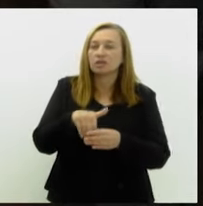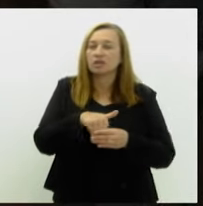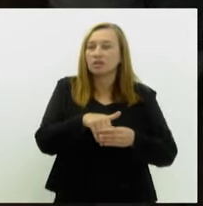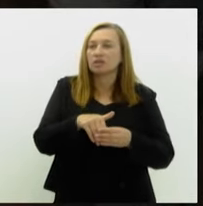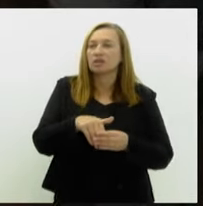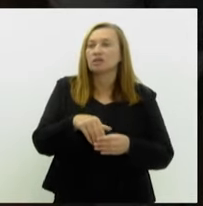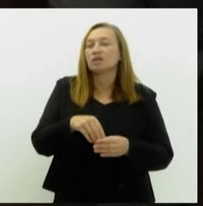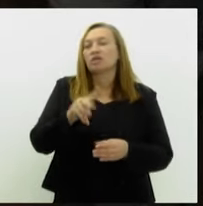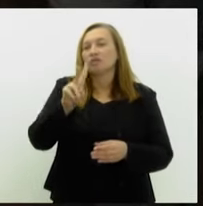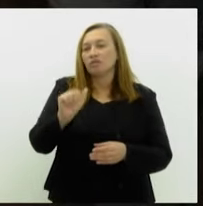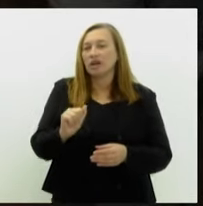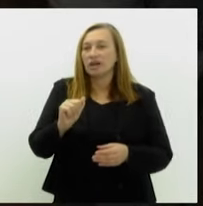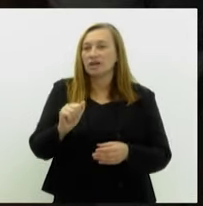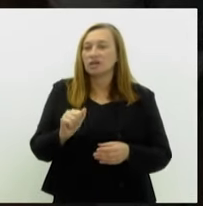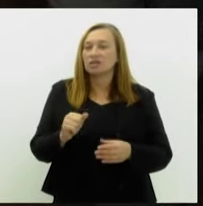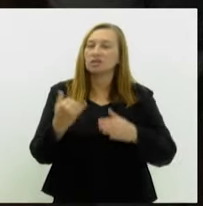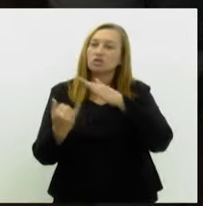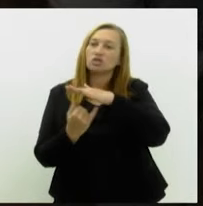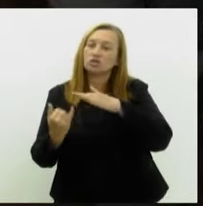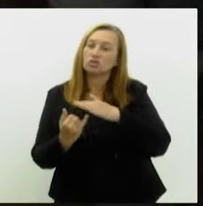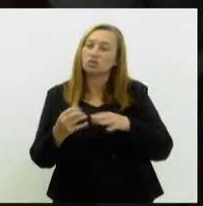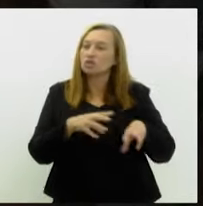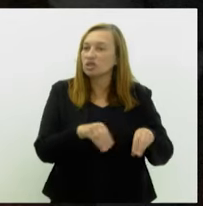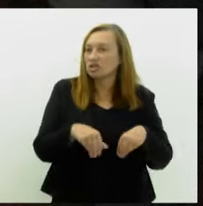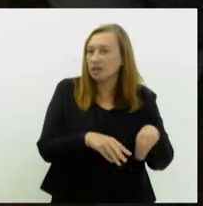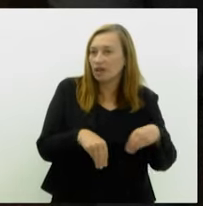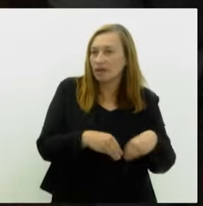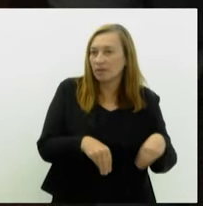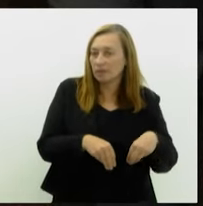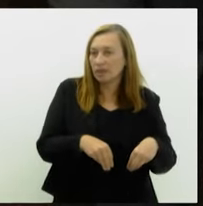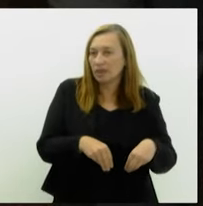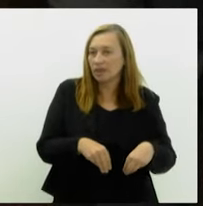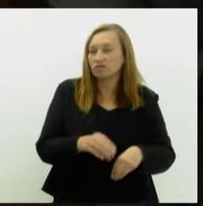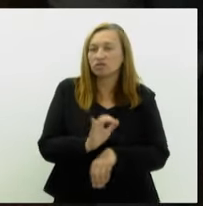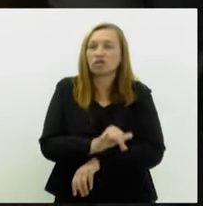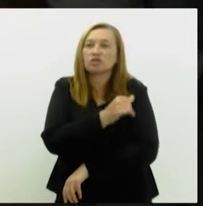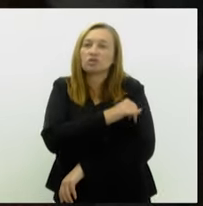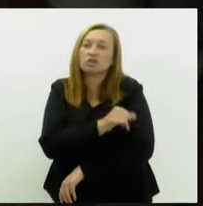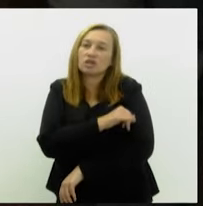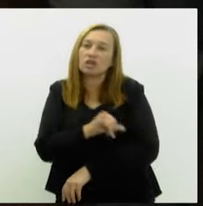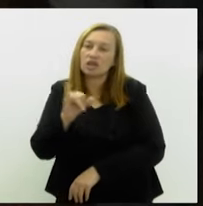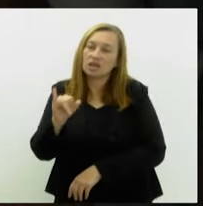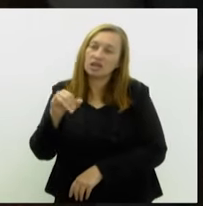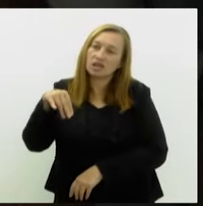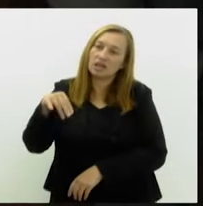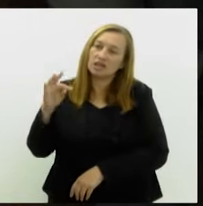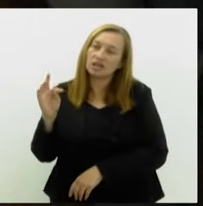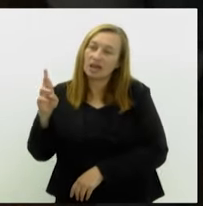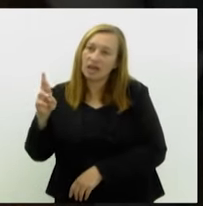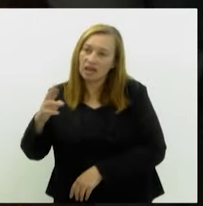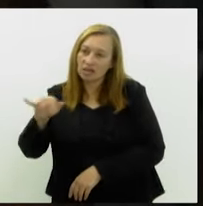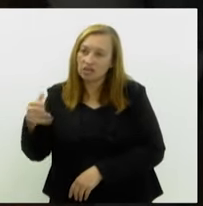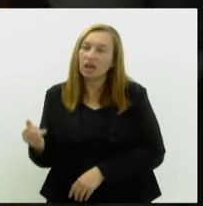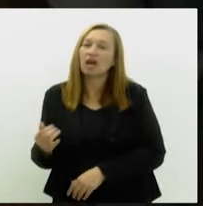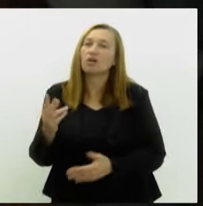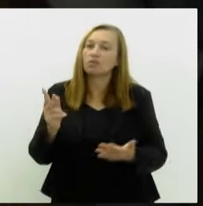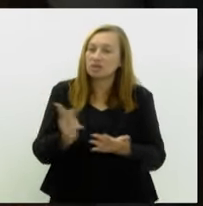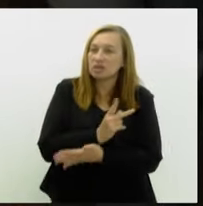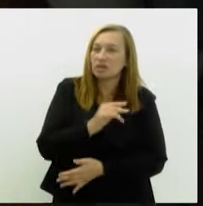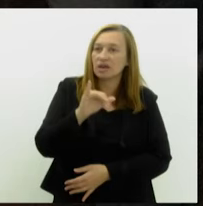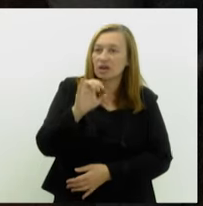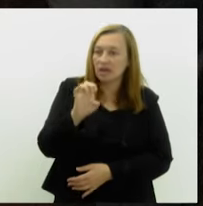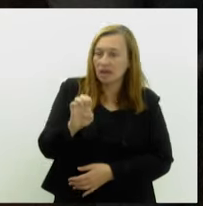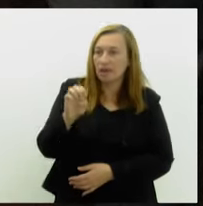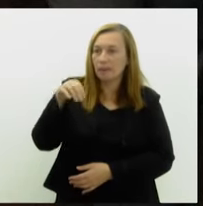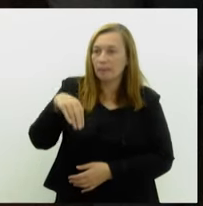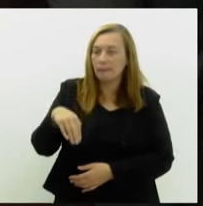das vagas não ocupadas no Instituto de Terras e Cartografia do Estado do Rio de Janeiro, ITERJ. Isso aconteceu com a EMATER também.